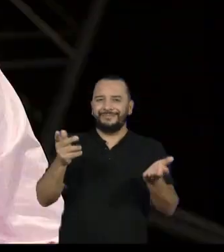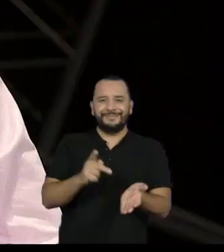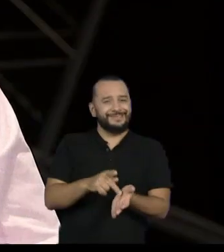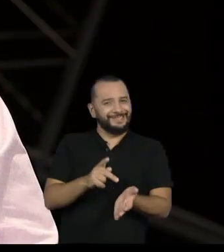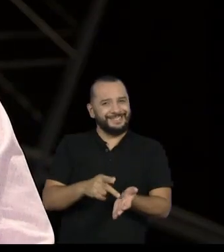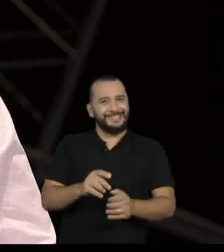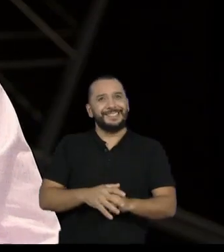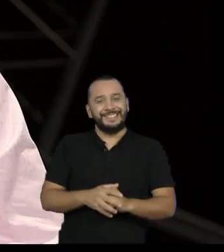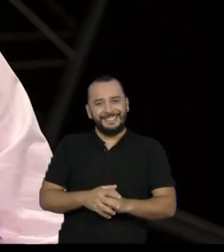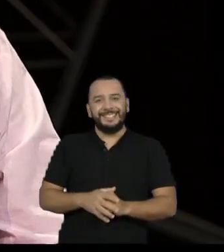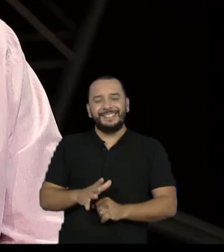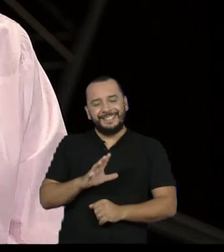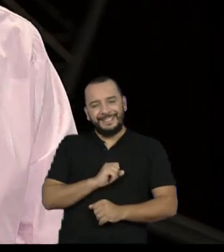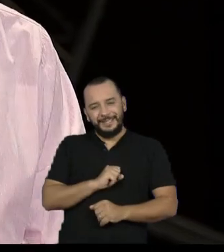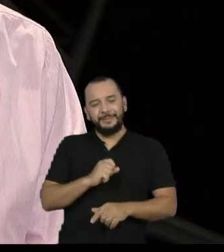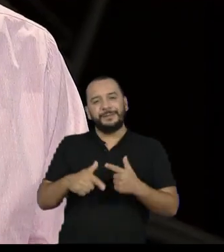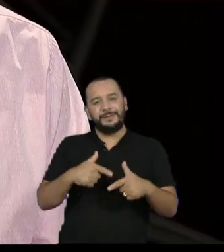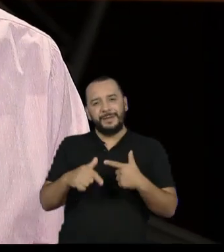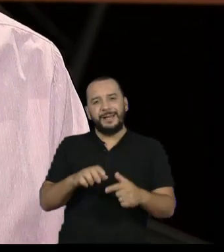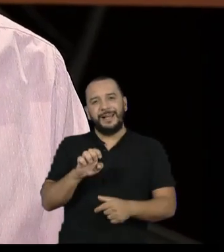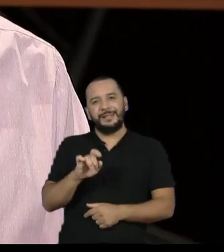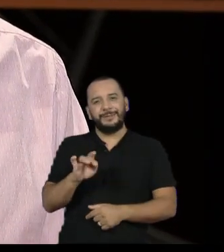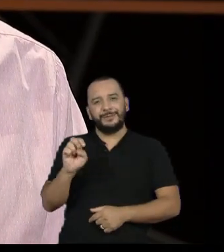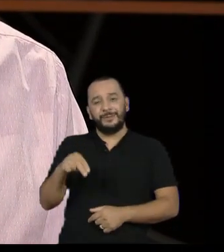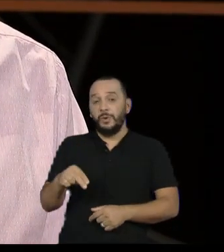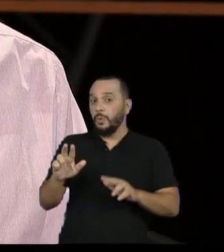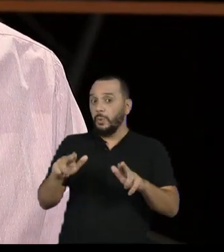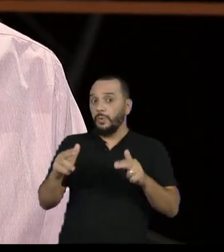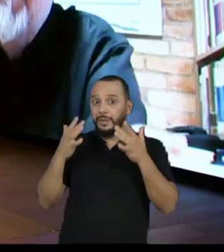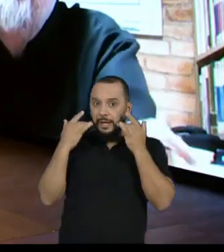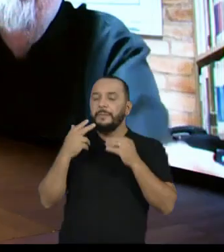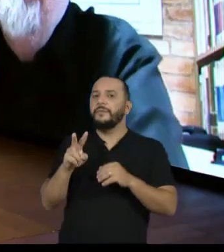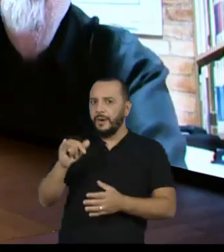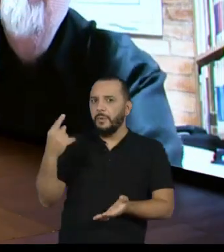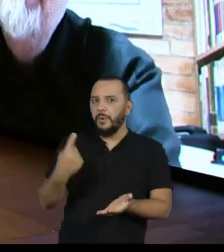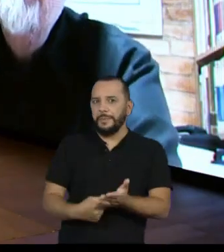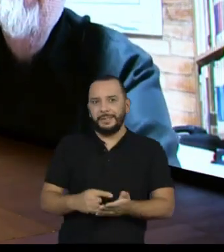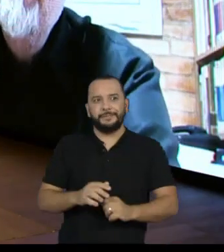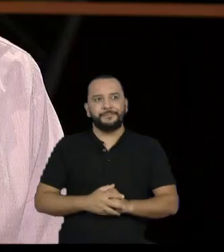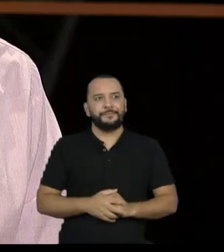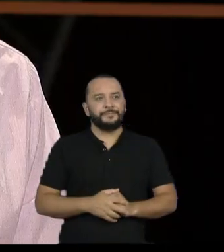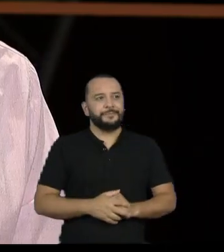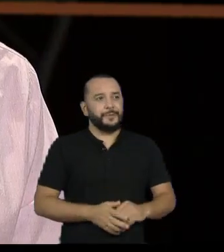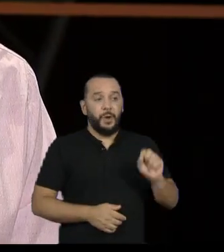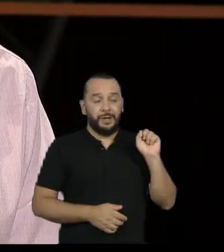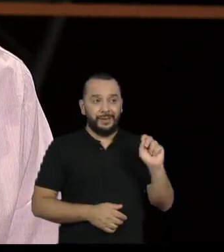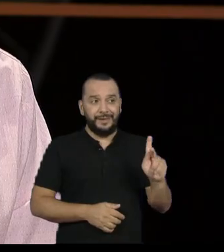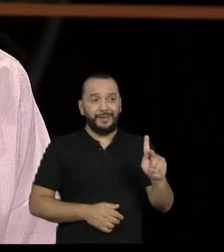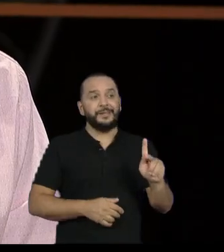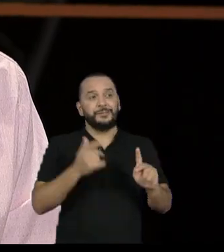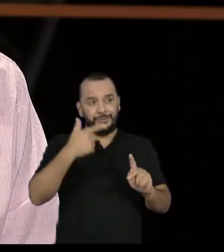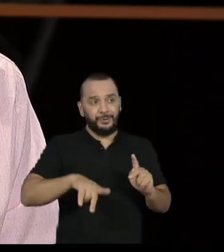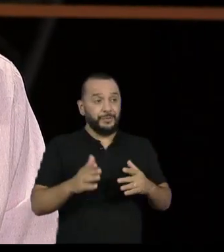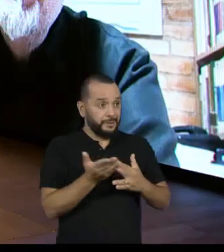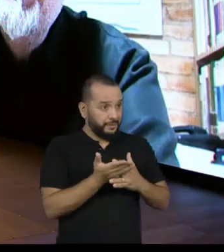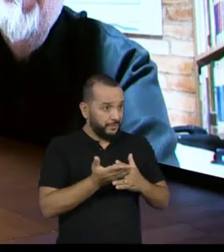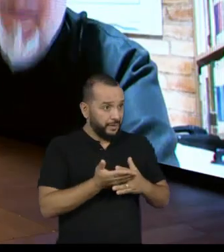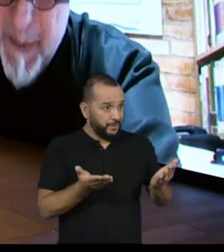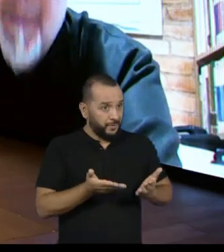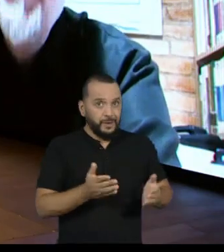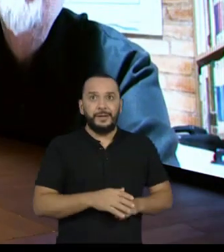não ele se impõe a todo mundo, né? E ele comprou maravilhosamente bem, e ficou super humano, bonito